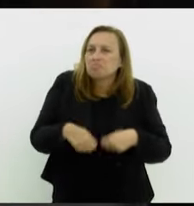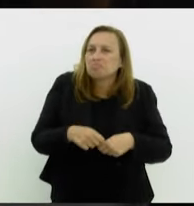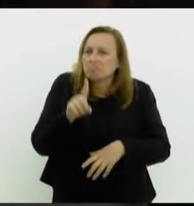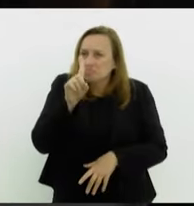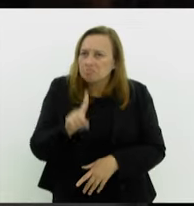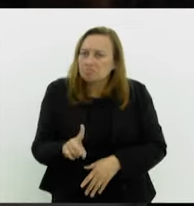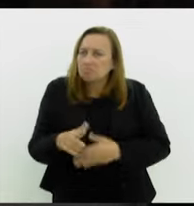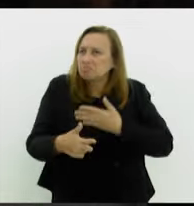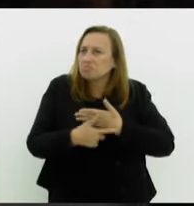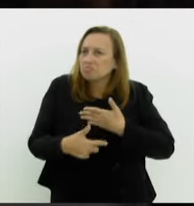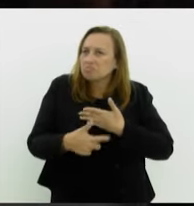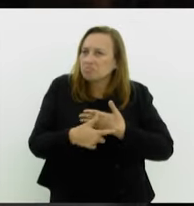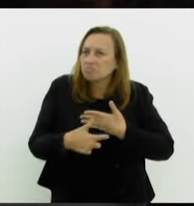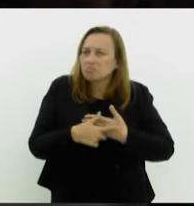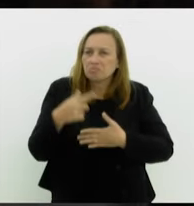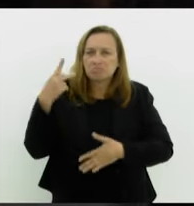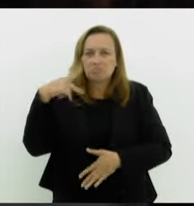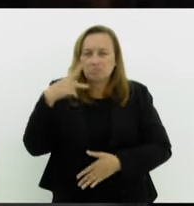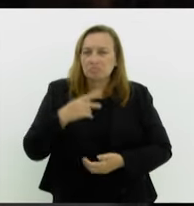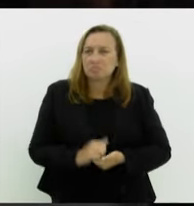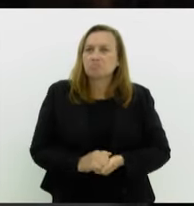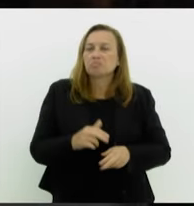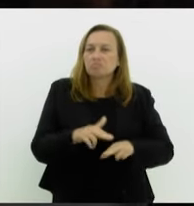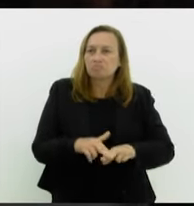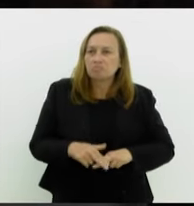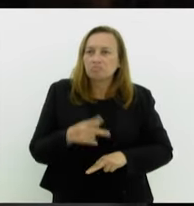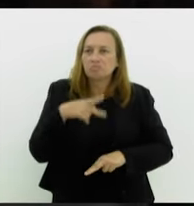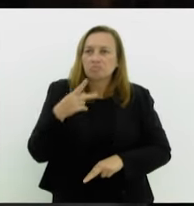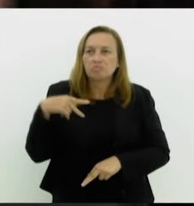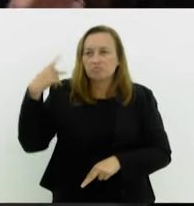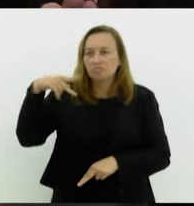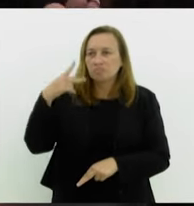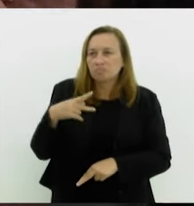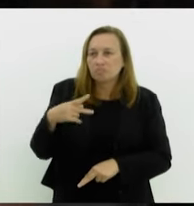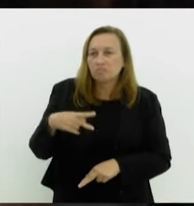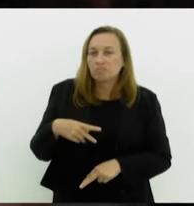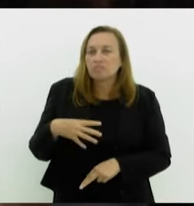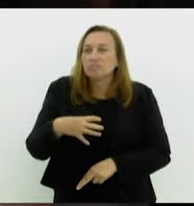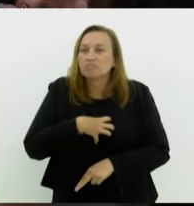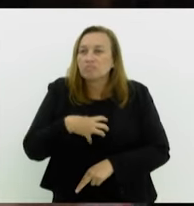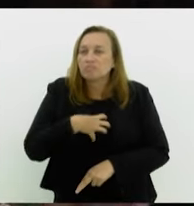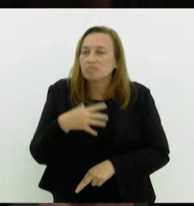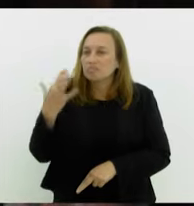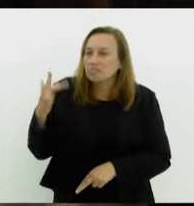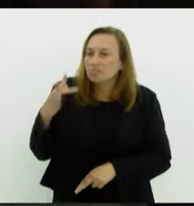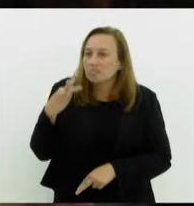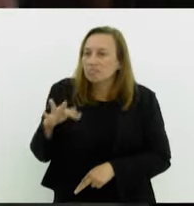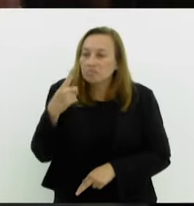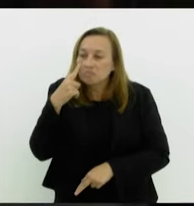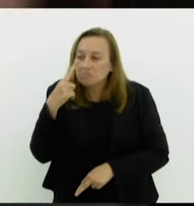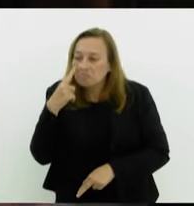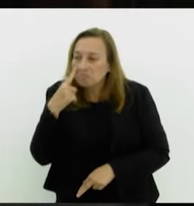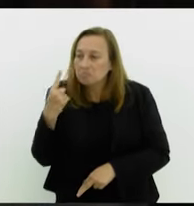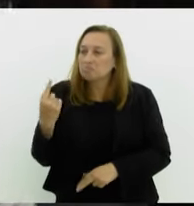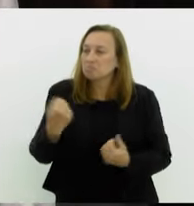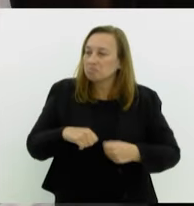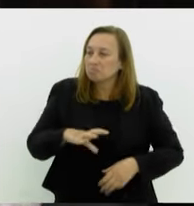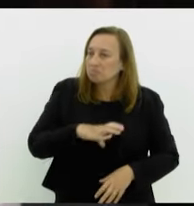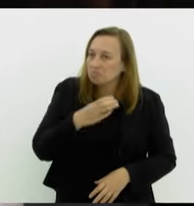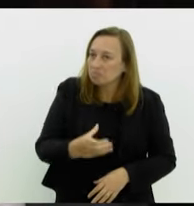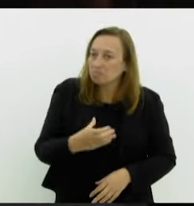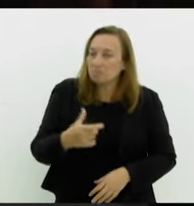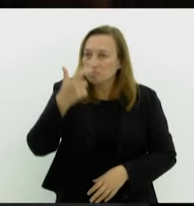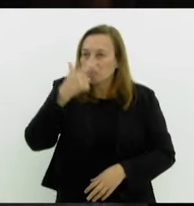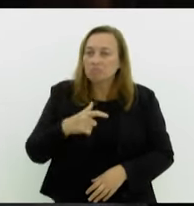direito o papel das vereadoras Por isso que eu digo Vereador é quem vê a dor a dor de perto tem que ter coragem para ser